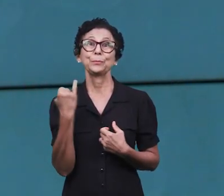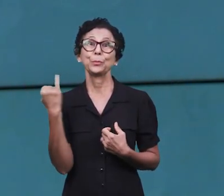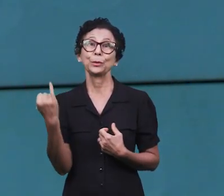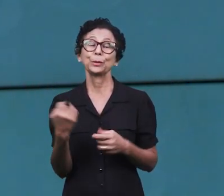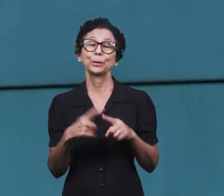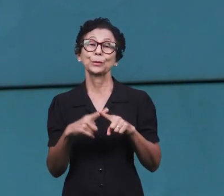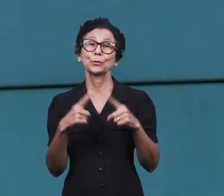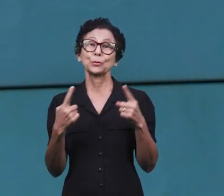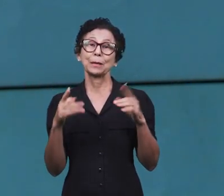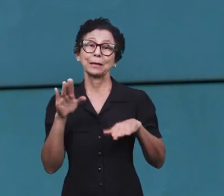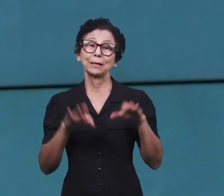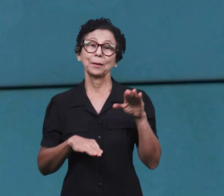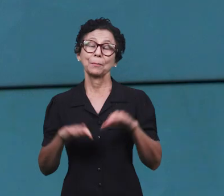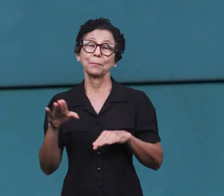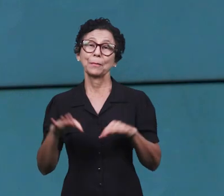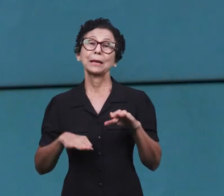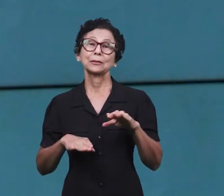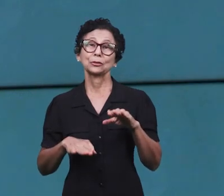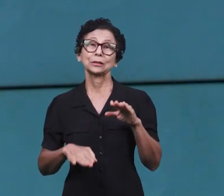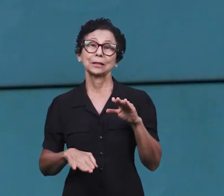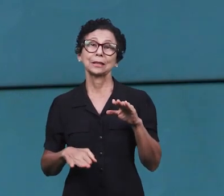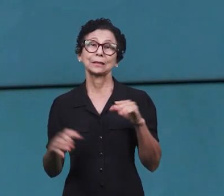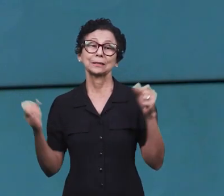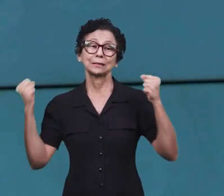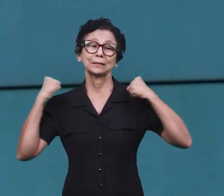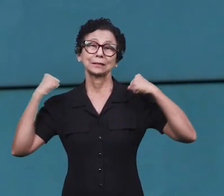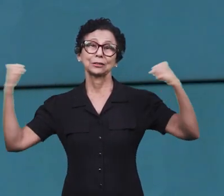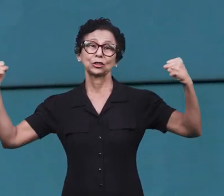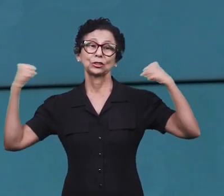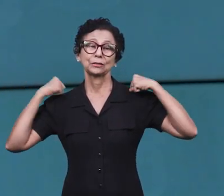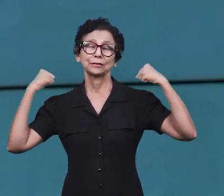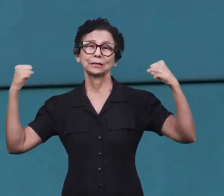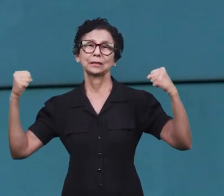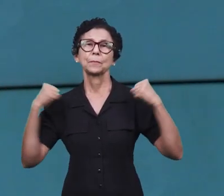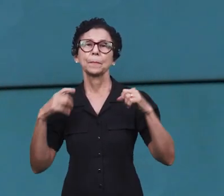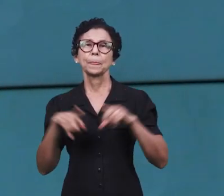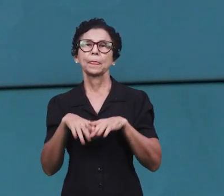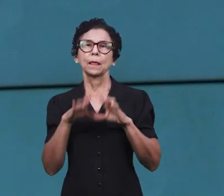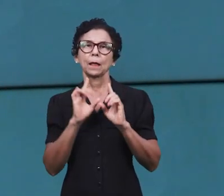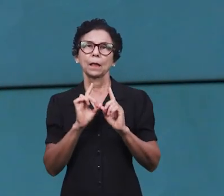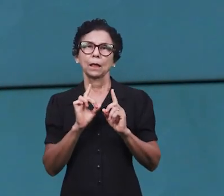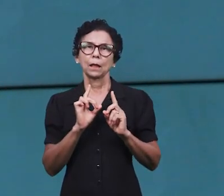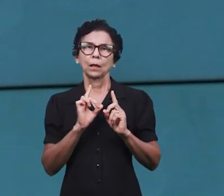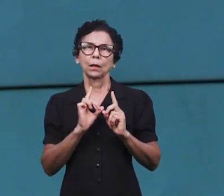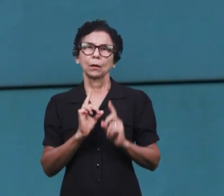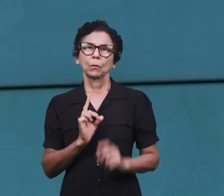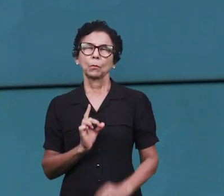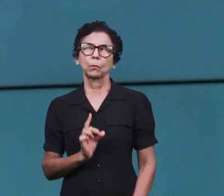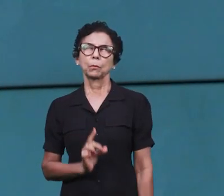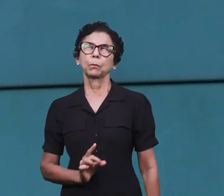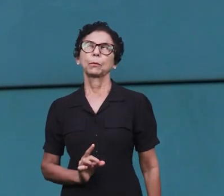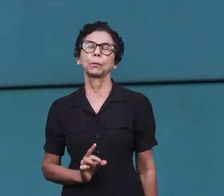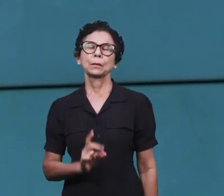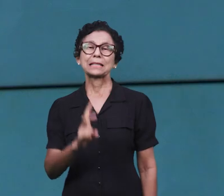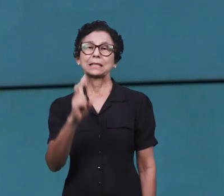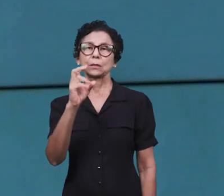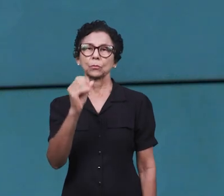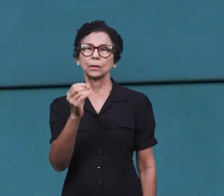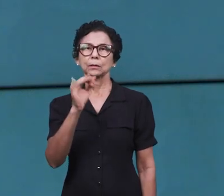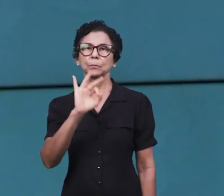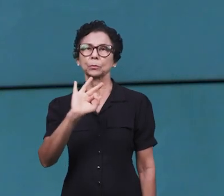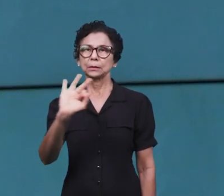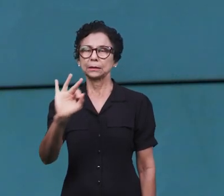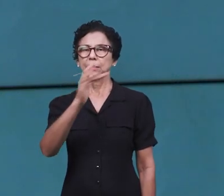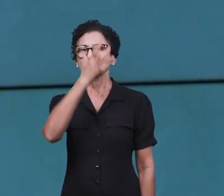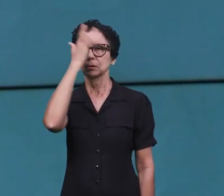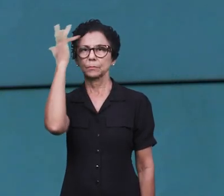grande aliada ao tratamento da fibromialgia. A depressão também ela está presente em média 50% dos pacientes